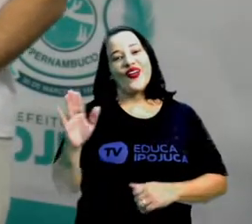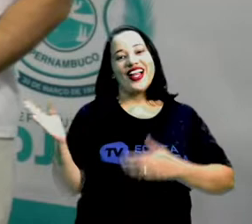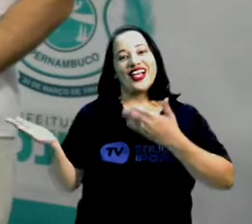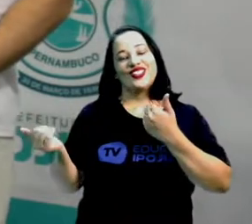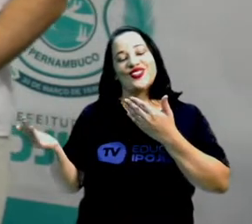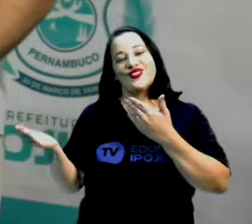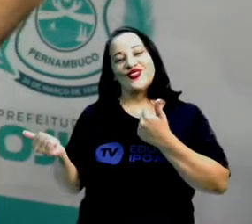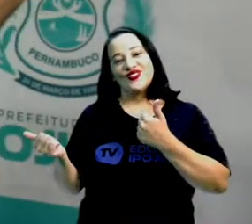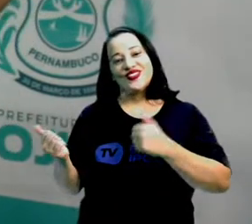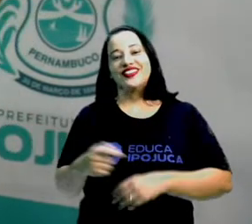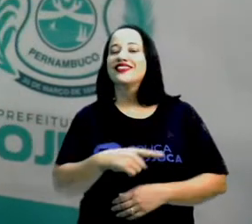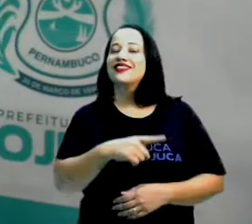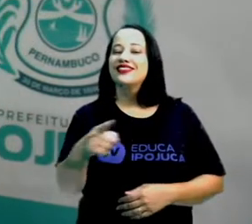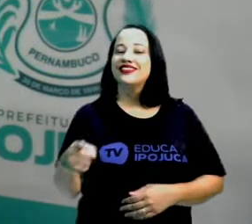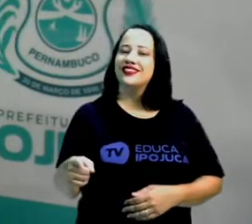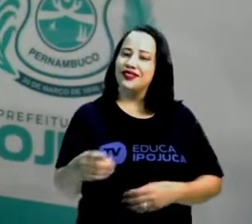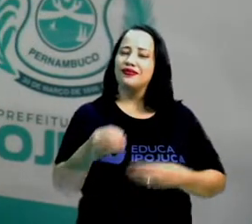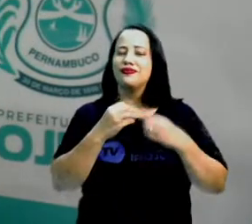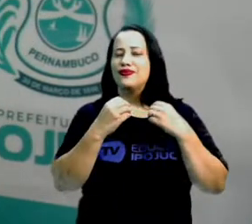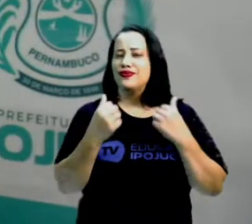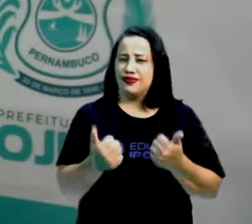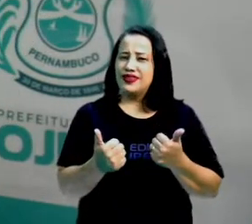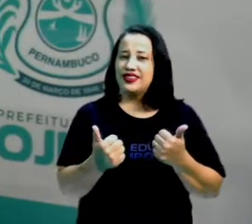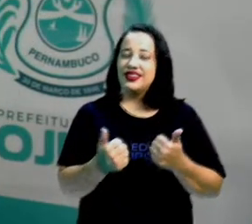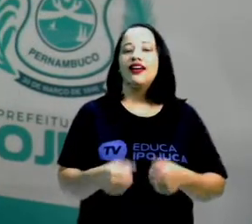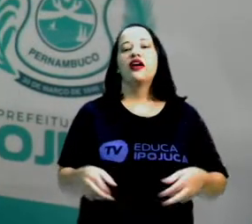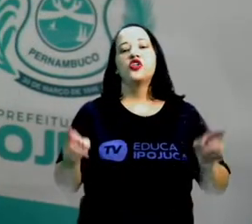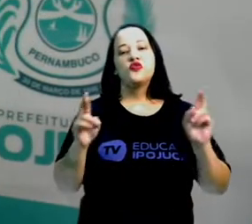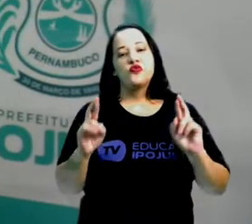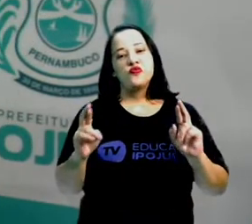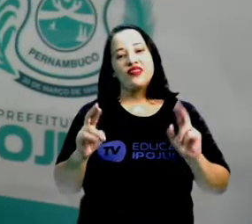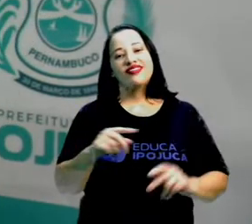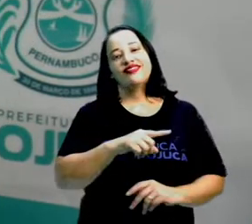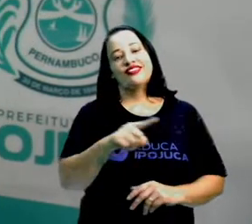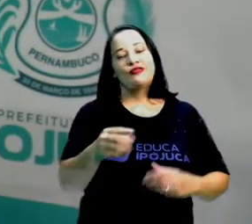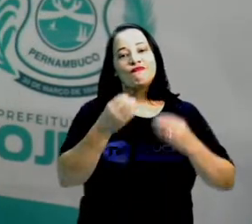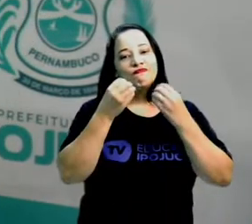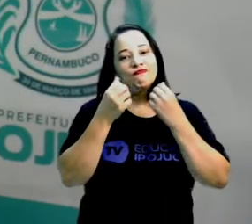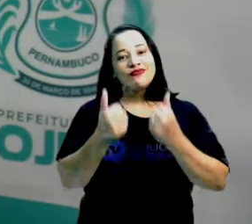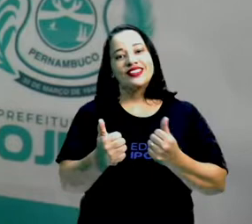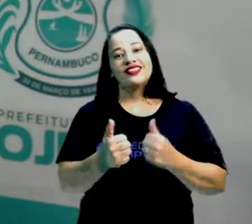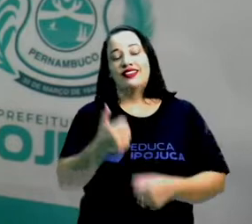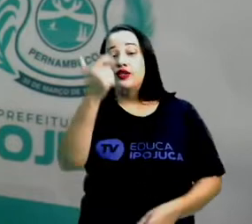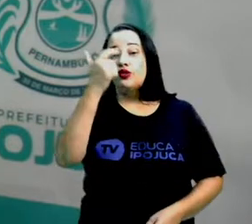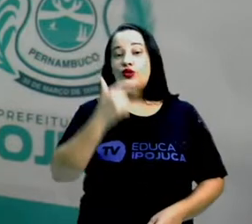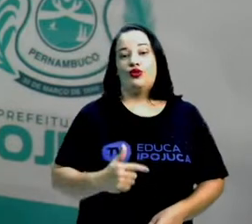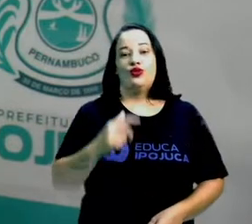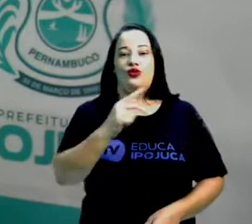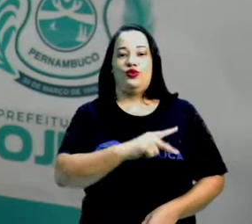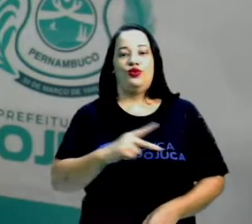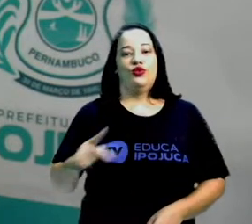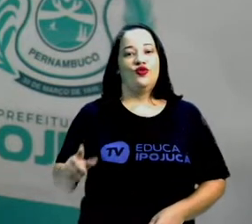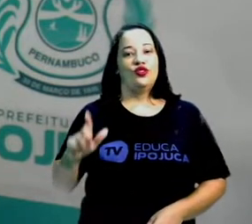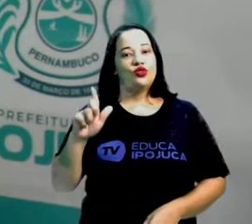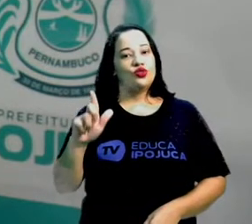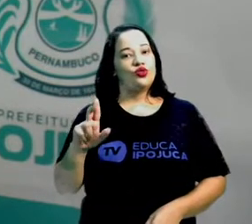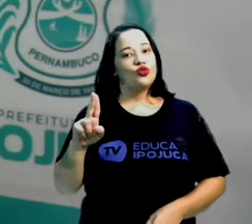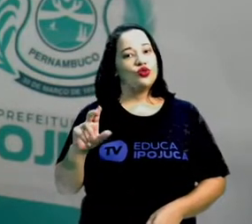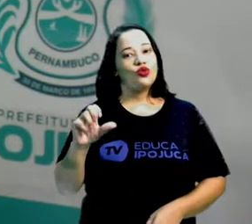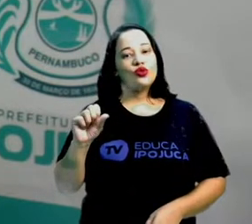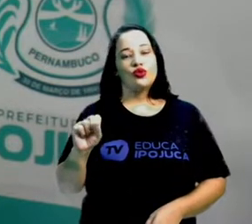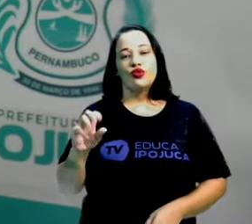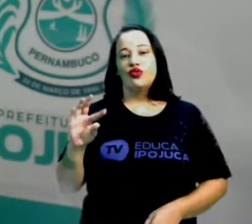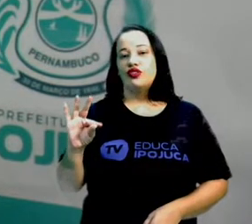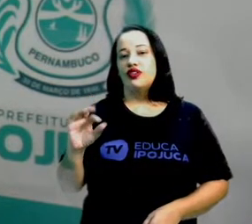Olá, jovens! Como é que estão vocês? Espero que estejam todos muito bem. Aqui é o professor Gustavo falando e